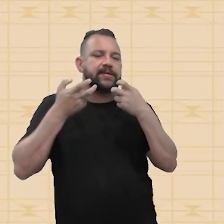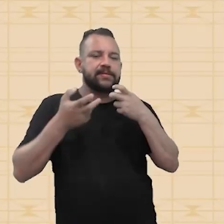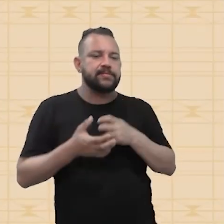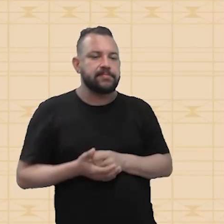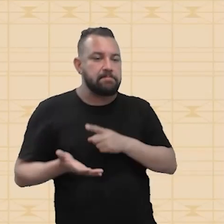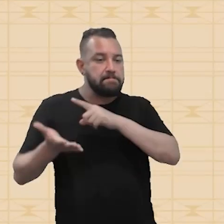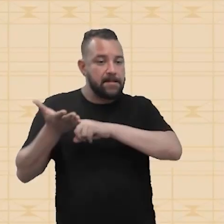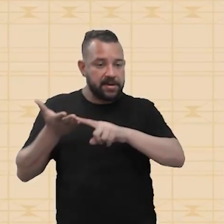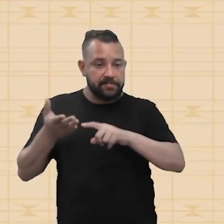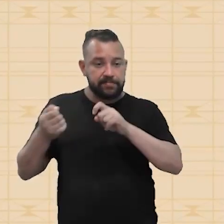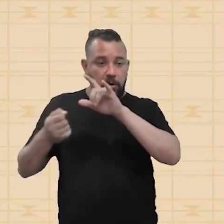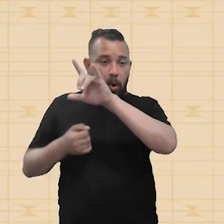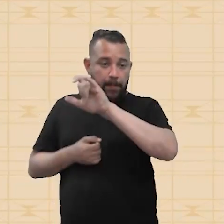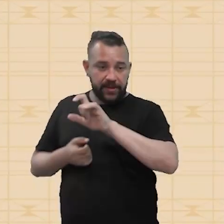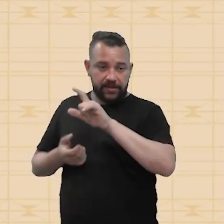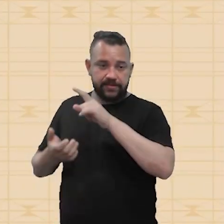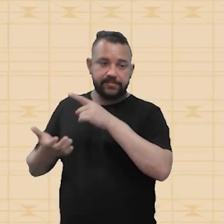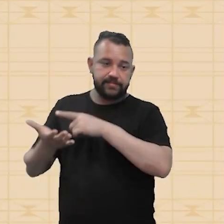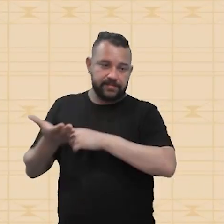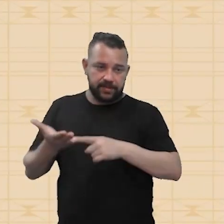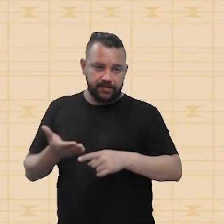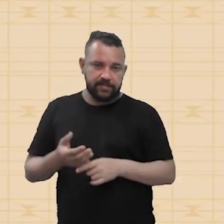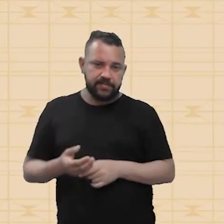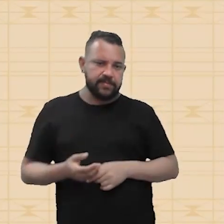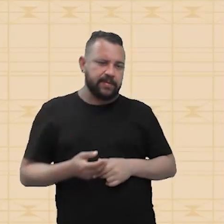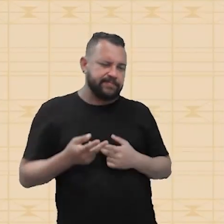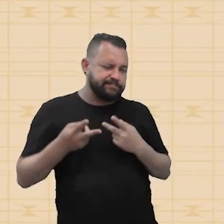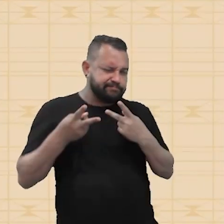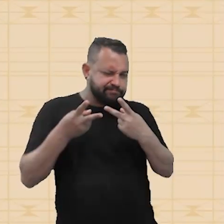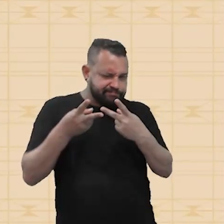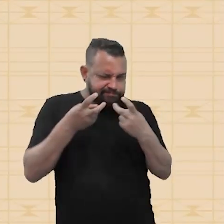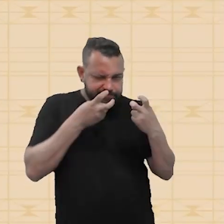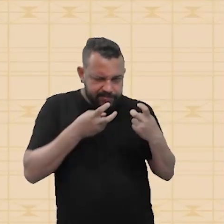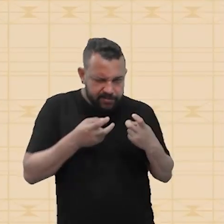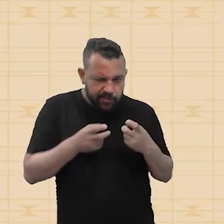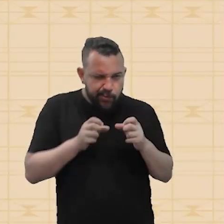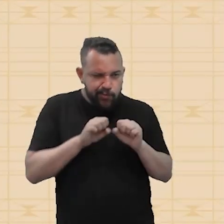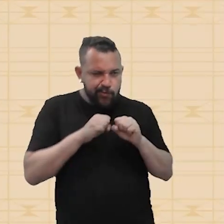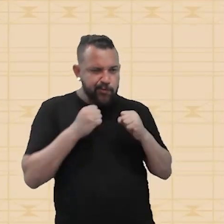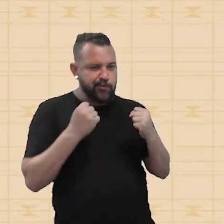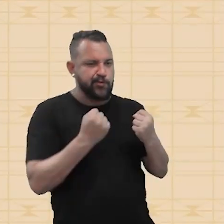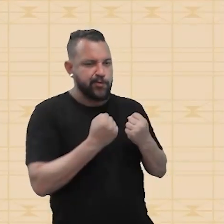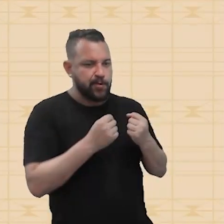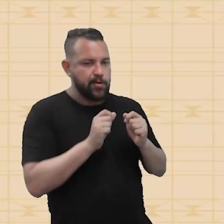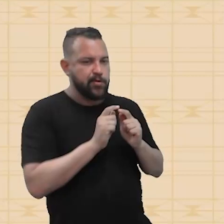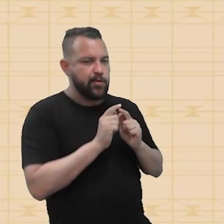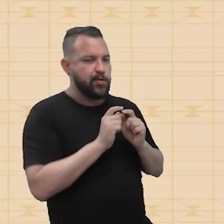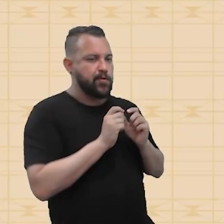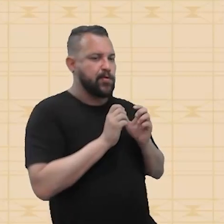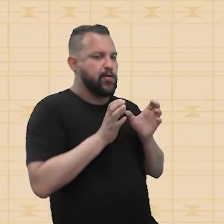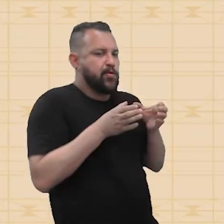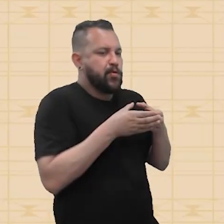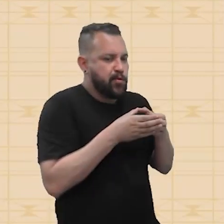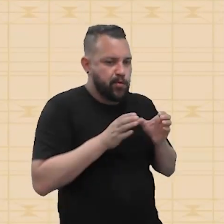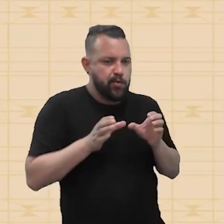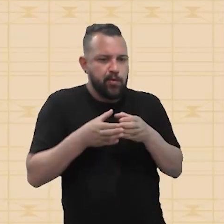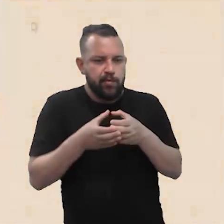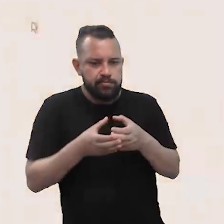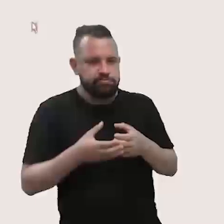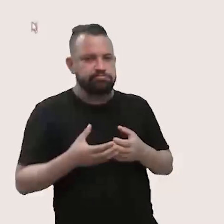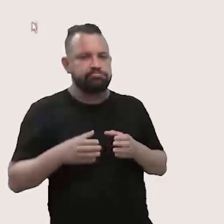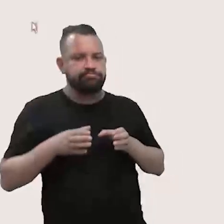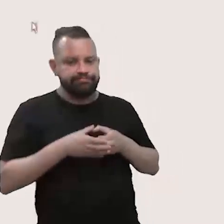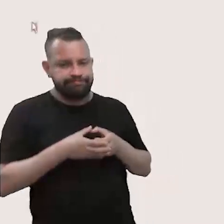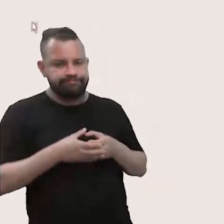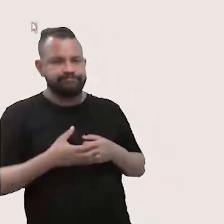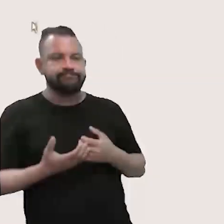Ó. Eu coloquei, ó. É percebida segundo os grupos, dá uma olhada lá, sociais envolvidos, não